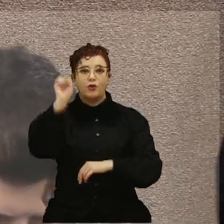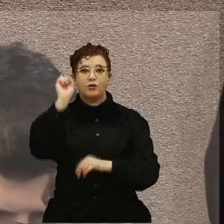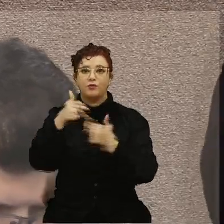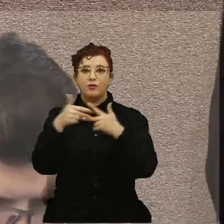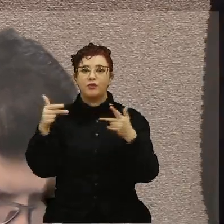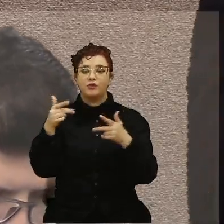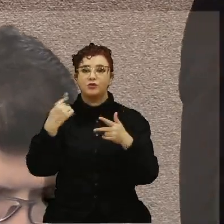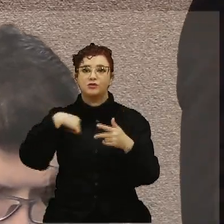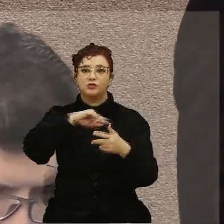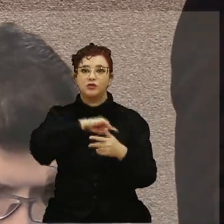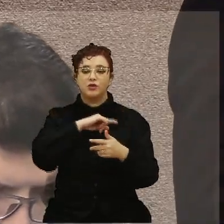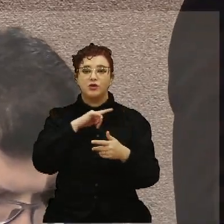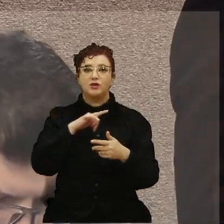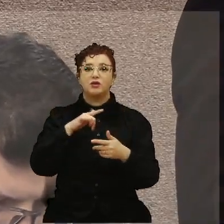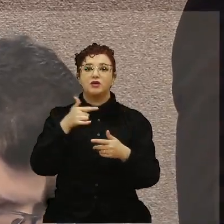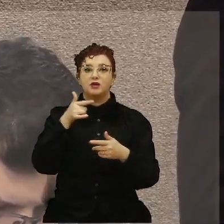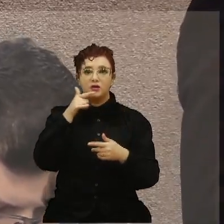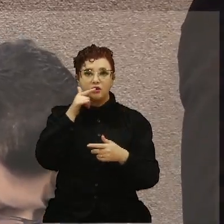gente consegue